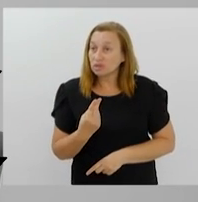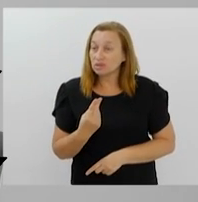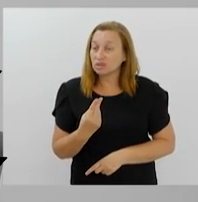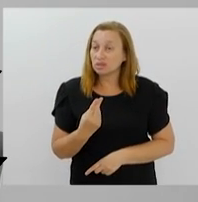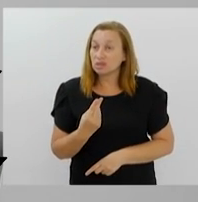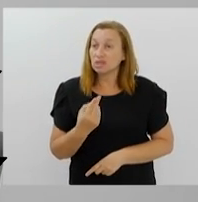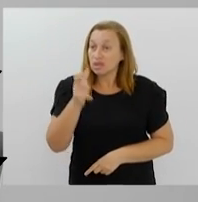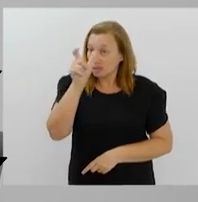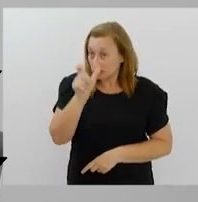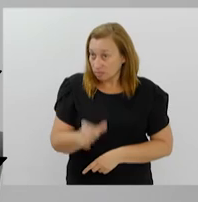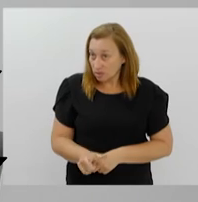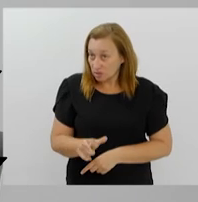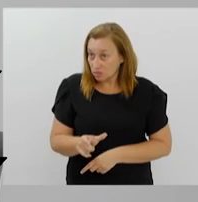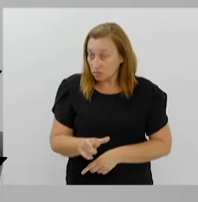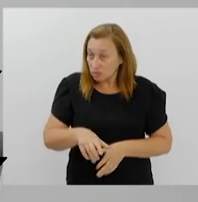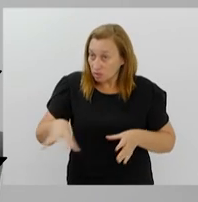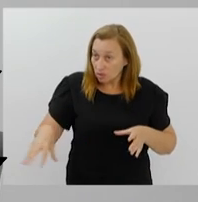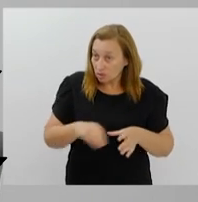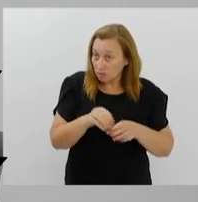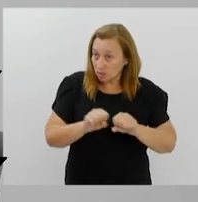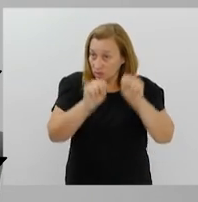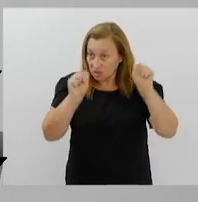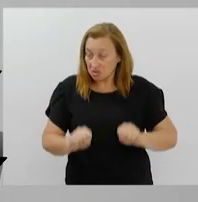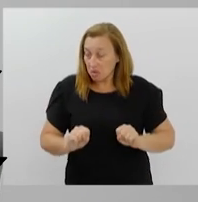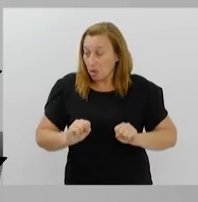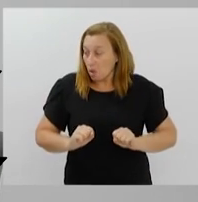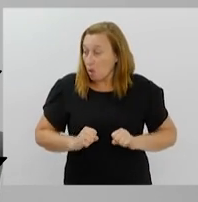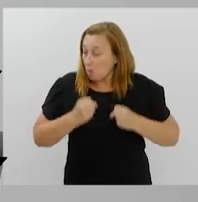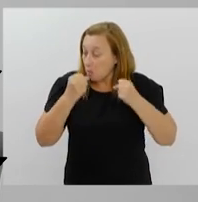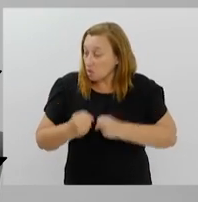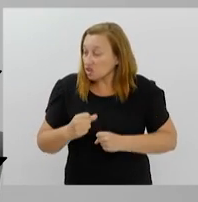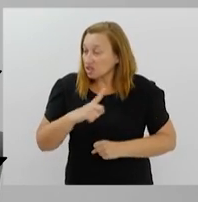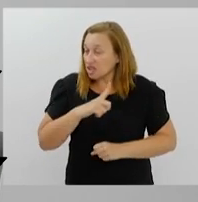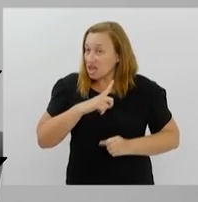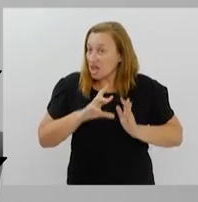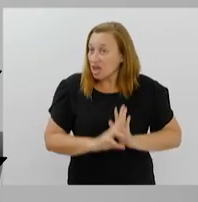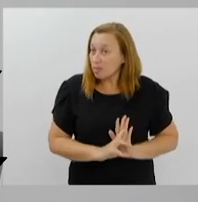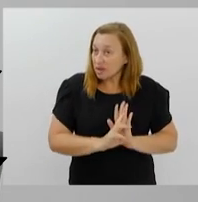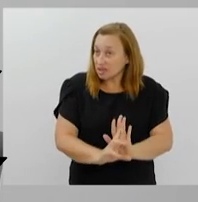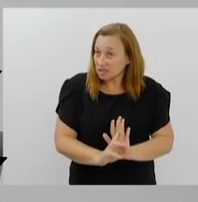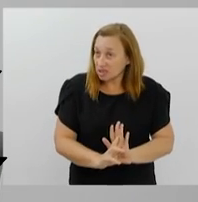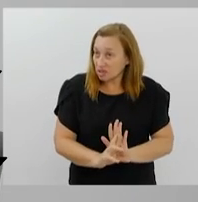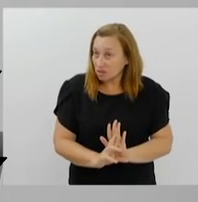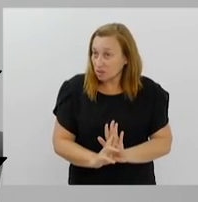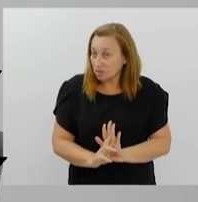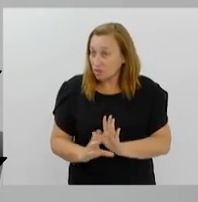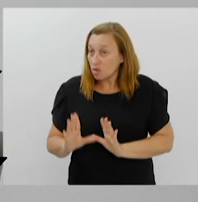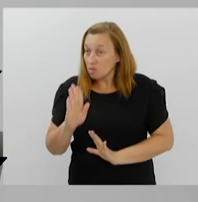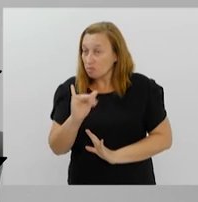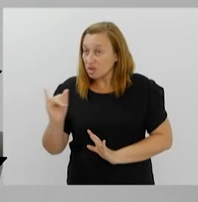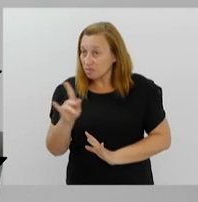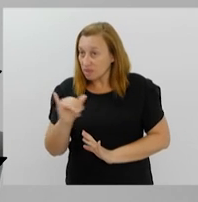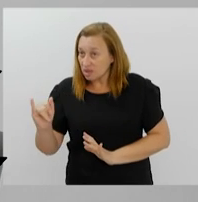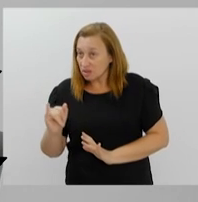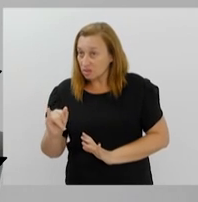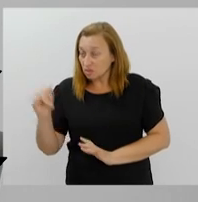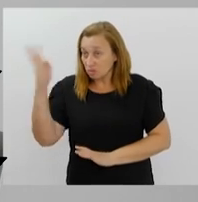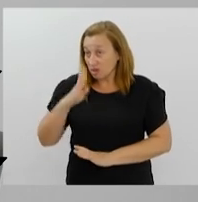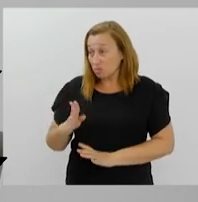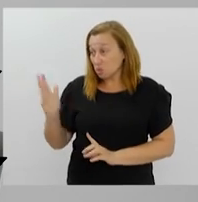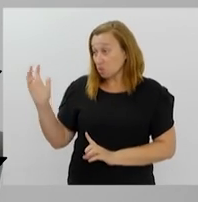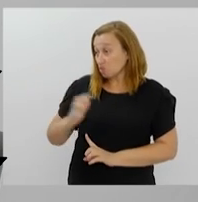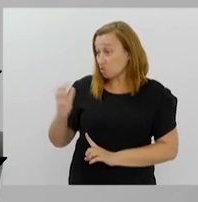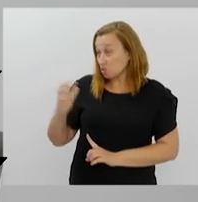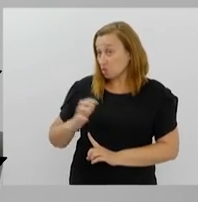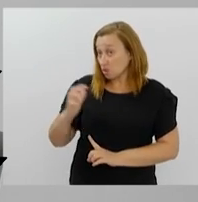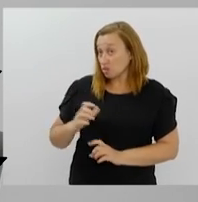essas pessoas que integram o sistema porque são poderos porque representa uma parcela significativa do PIB do Brasil pode ter influência